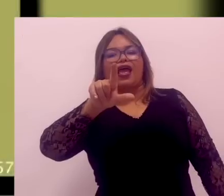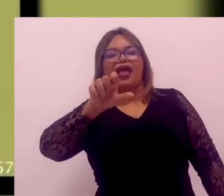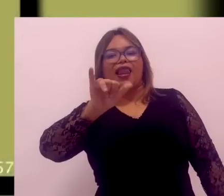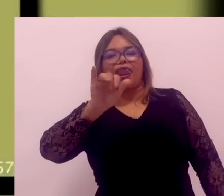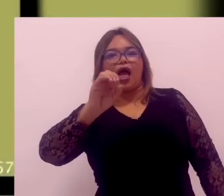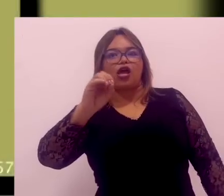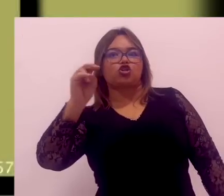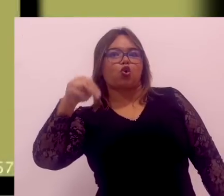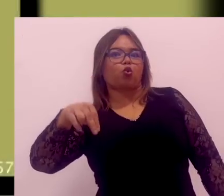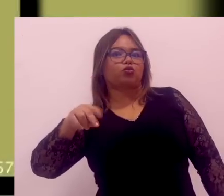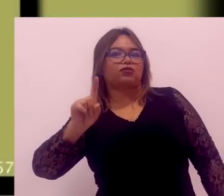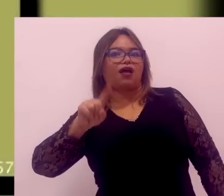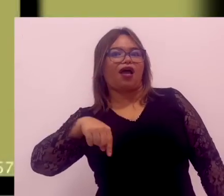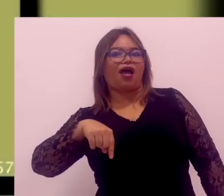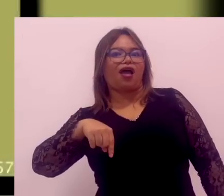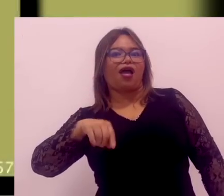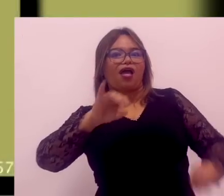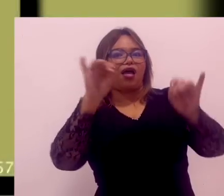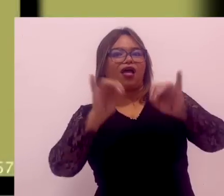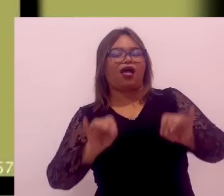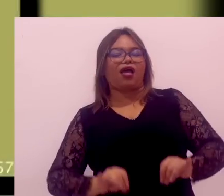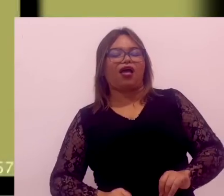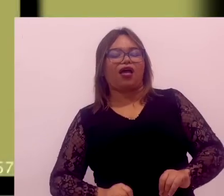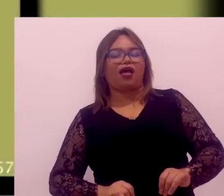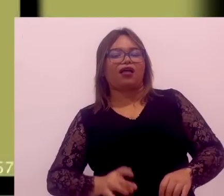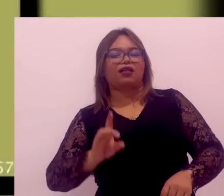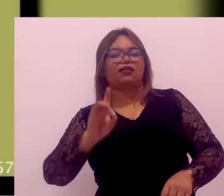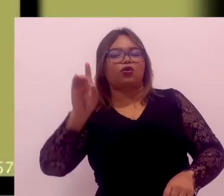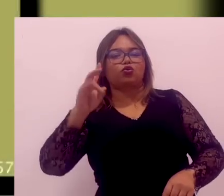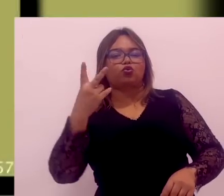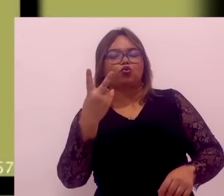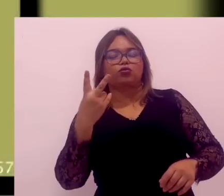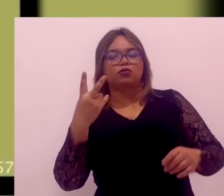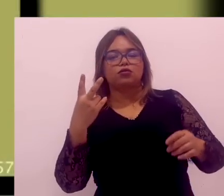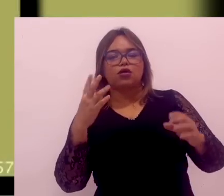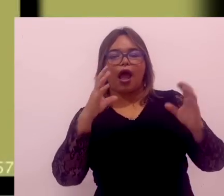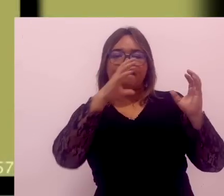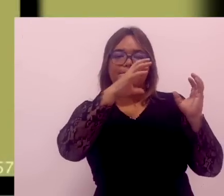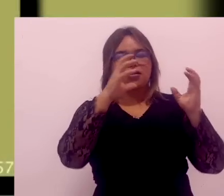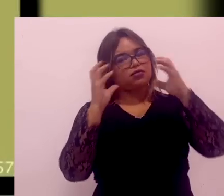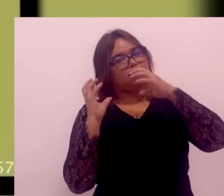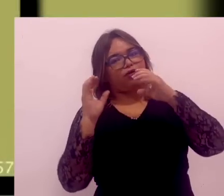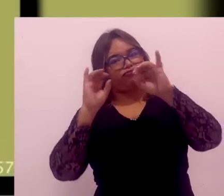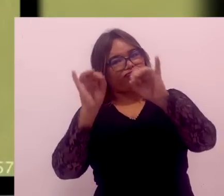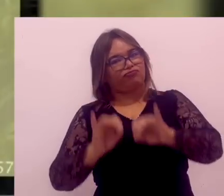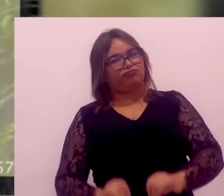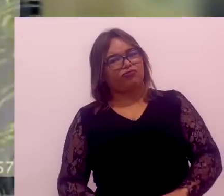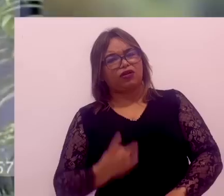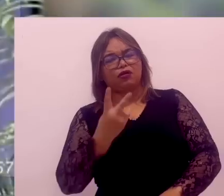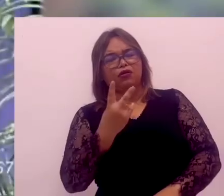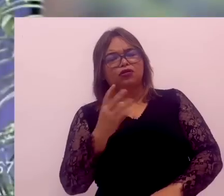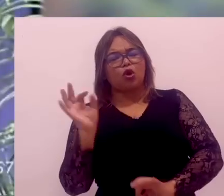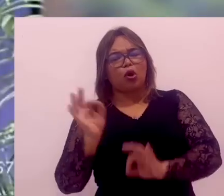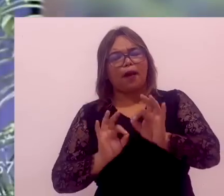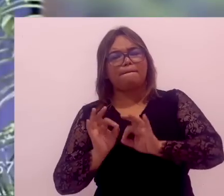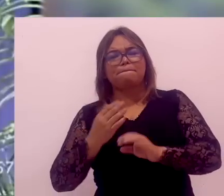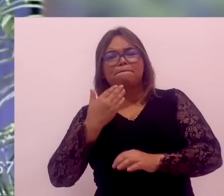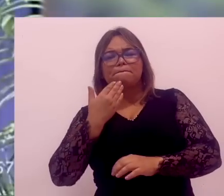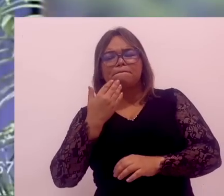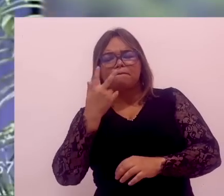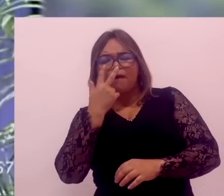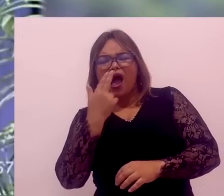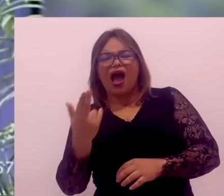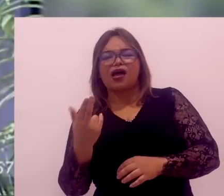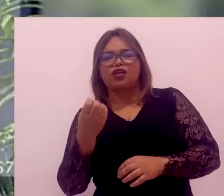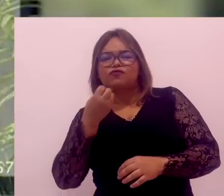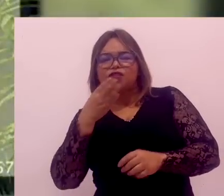boas organizações que parecem fazer coisas boas. Os maçons azuis, que são os maçons de João, fiquem com medo